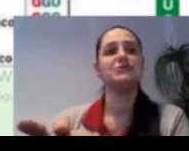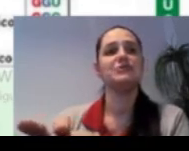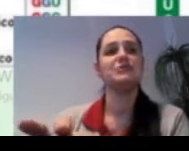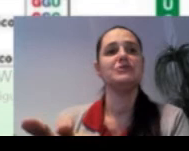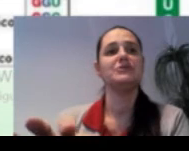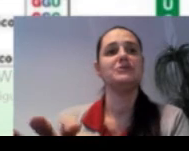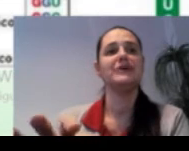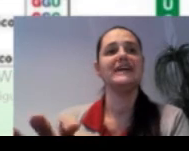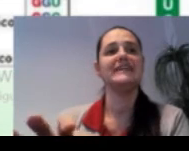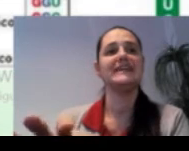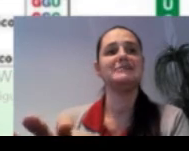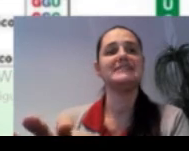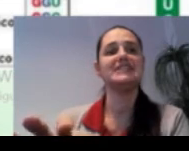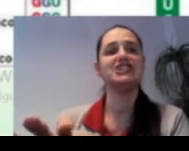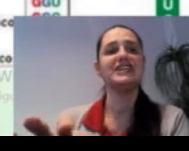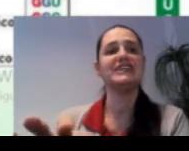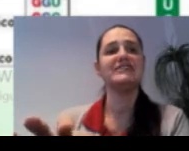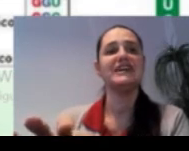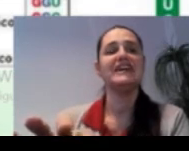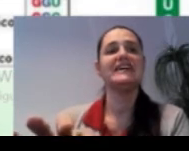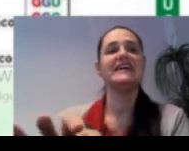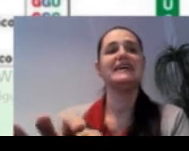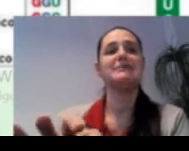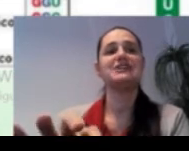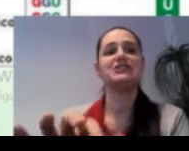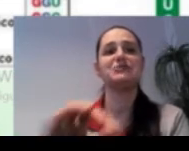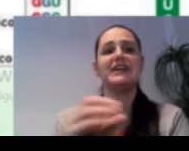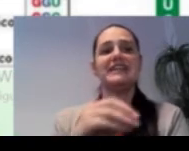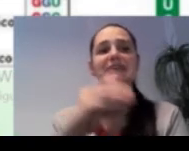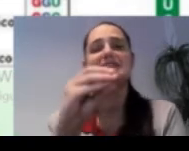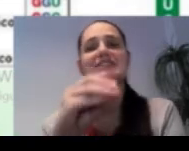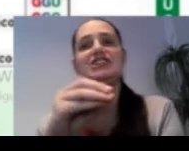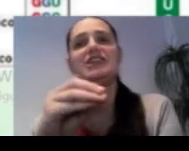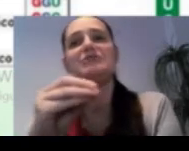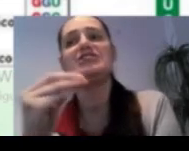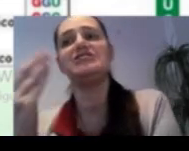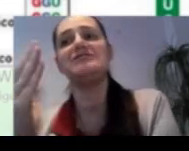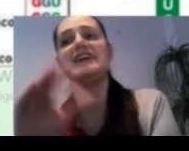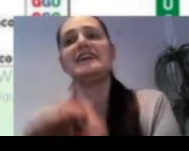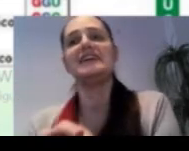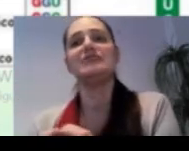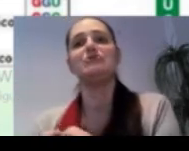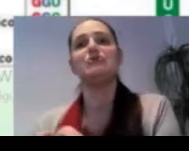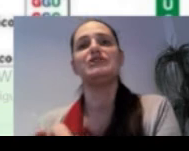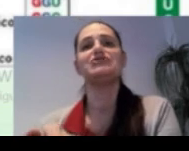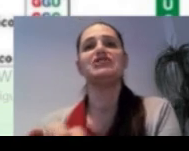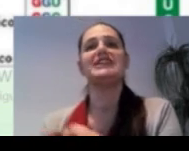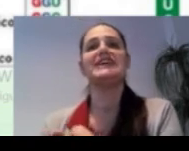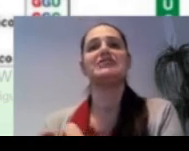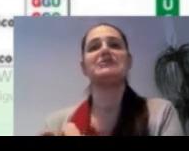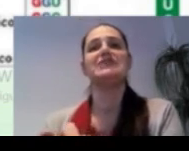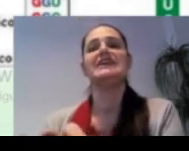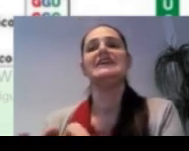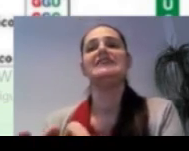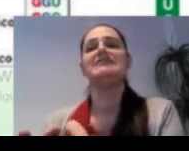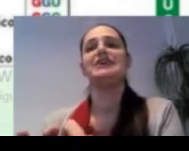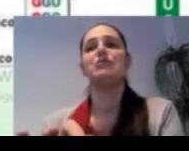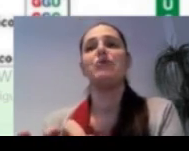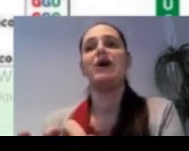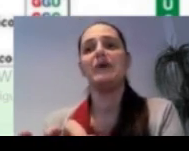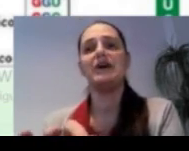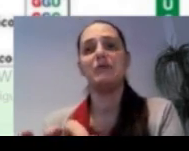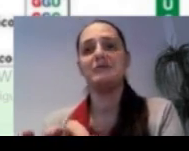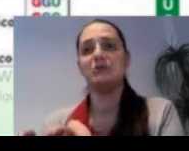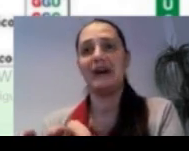o RNA mensageiro, e aí, a partir do RNA mensageiro, a gente vai aqui no código genético